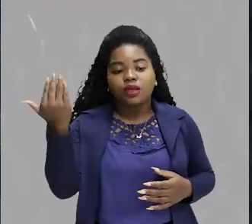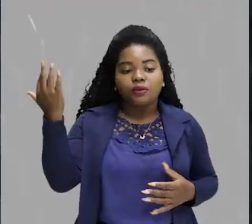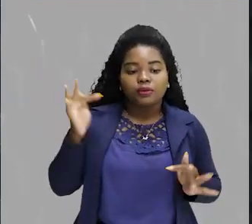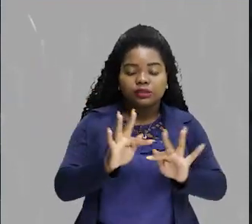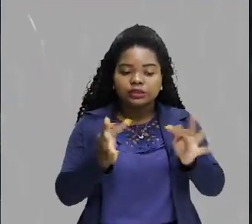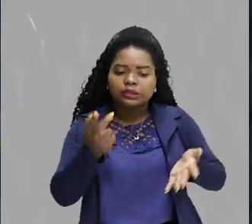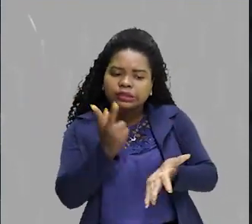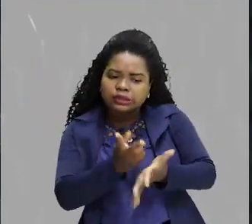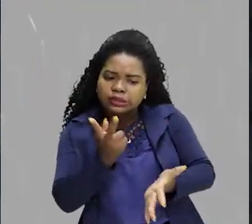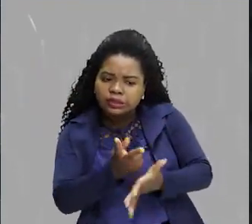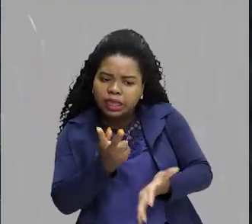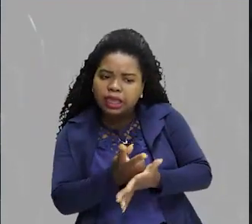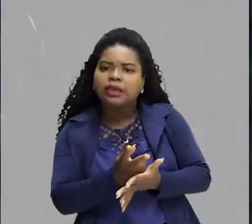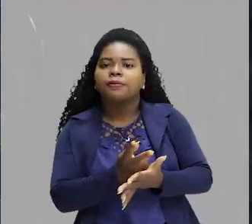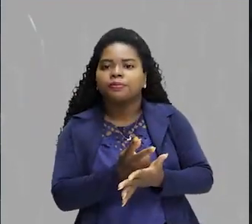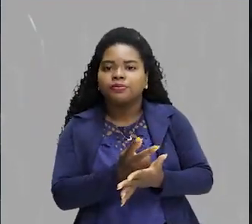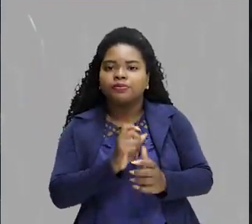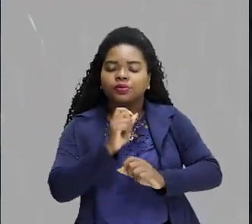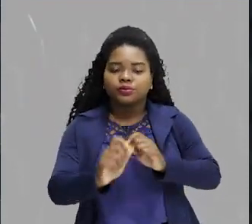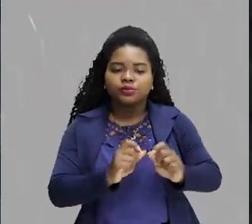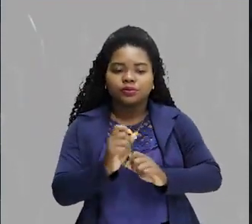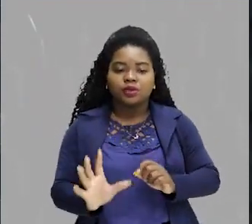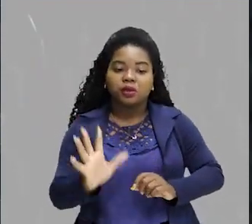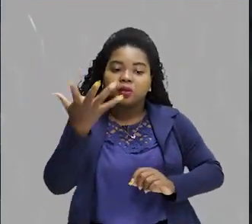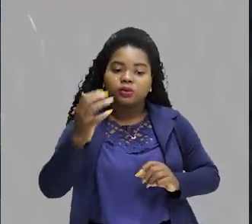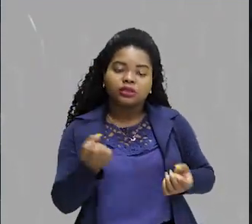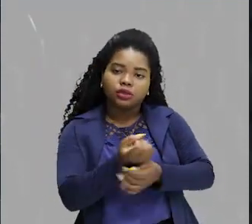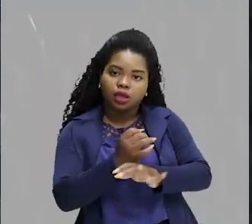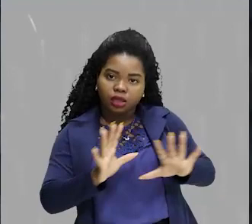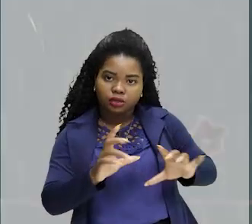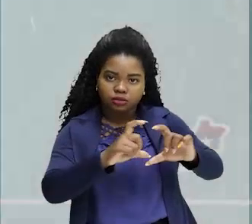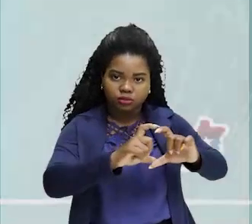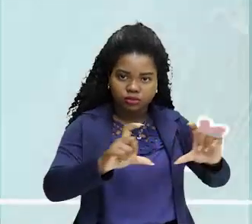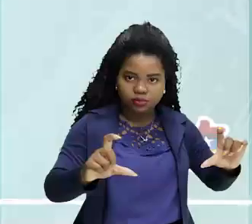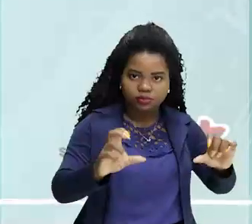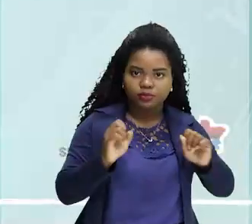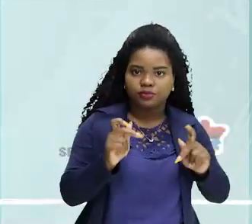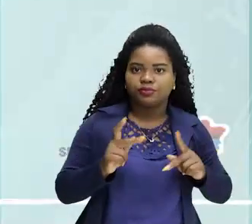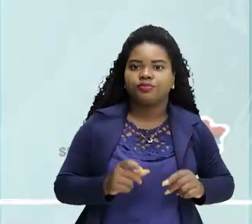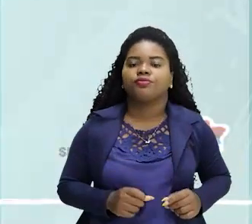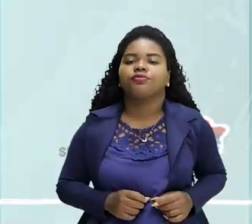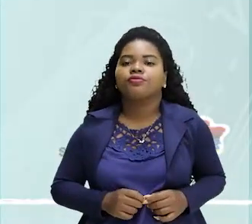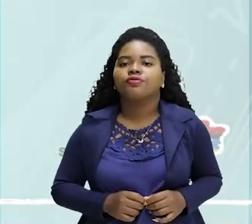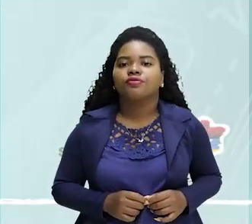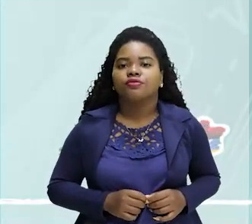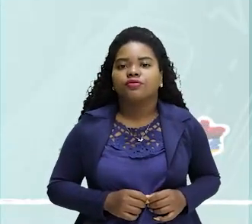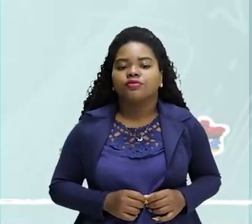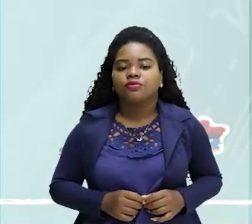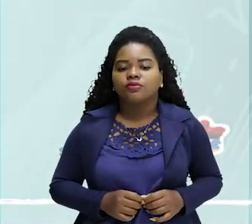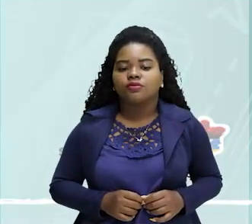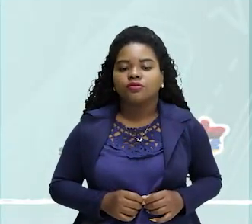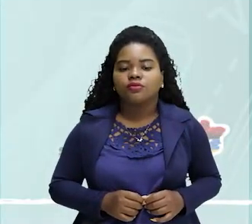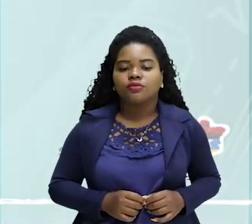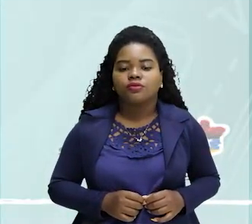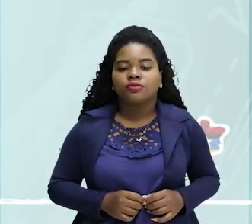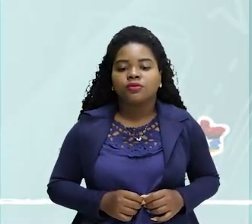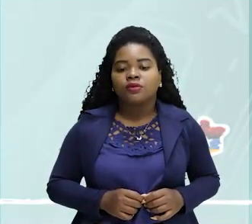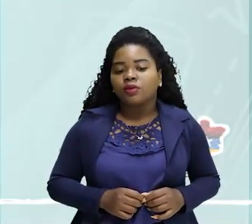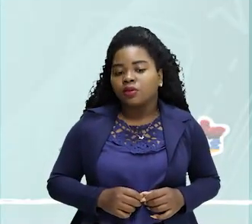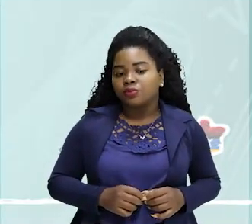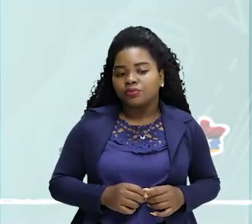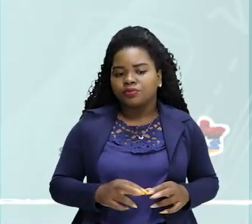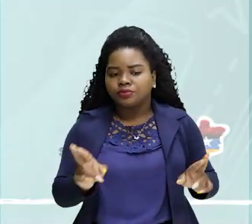para indicar ações concluídas, ações que já foram finalizadas. Comumente, nós associamos